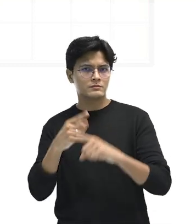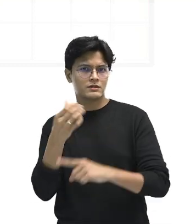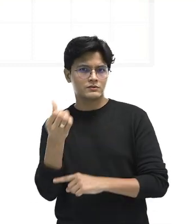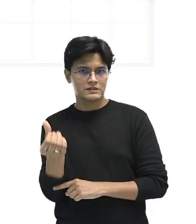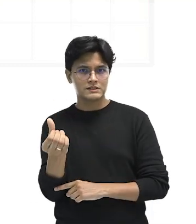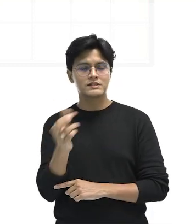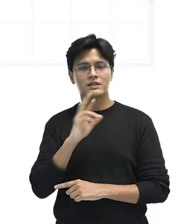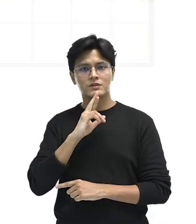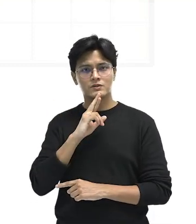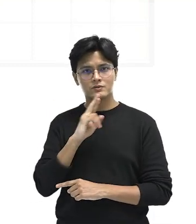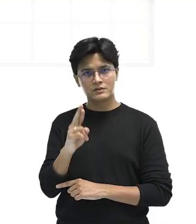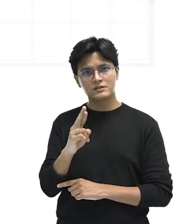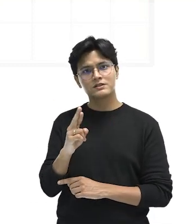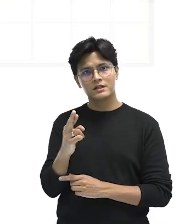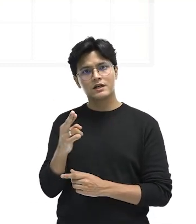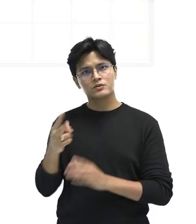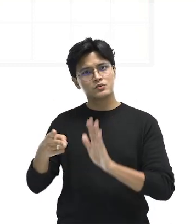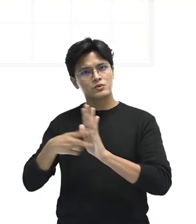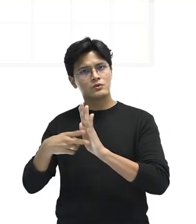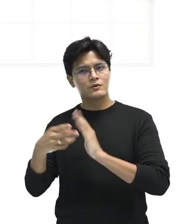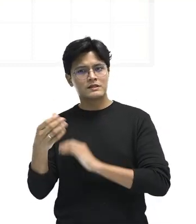13? É o número 2, né?